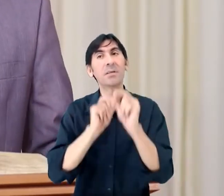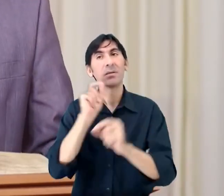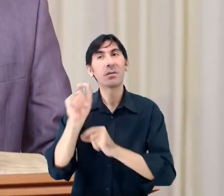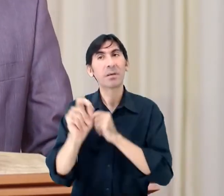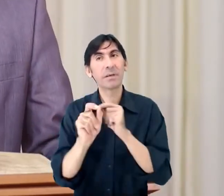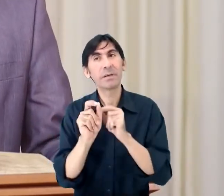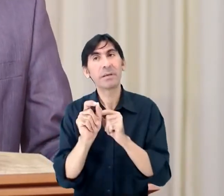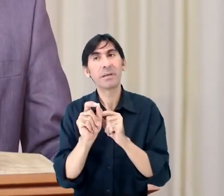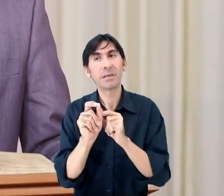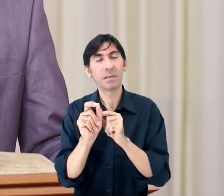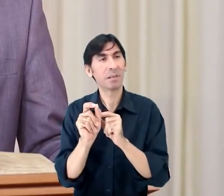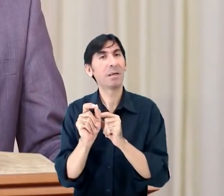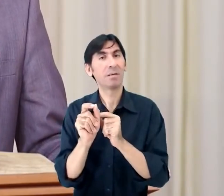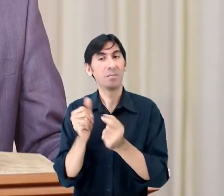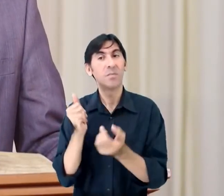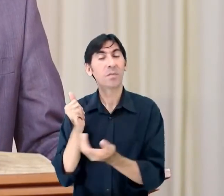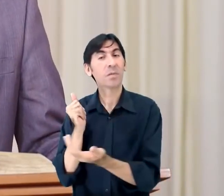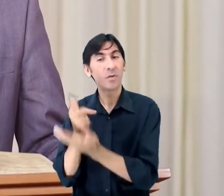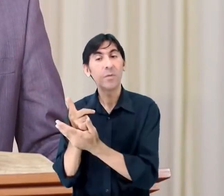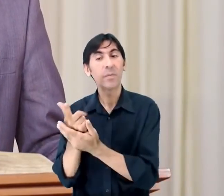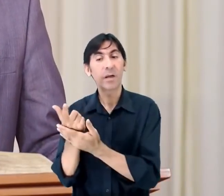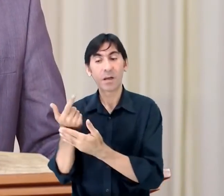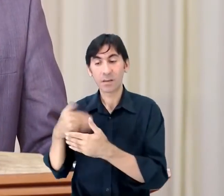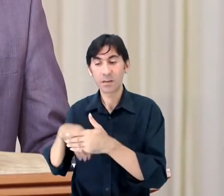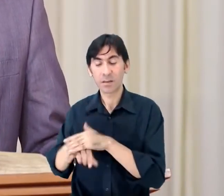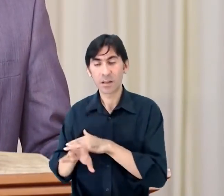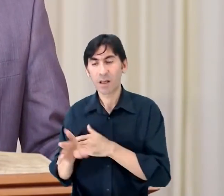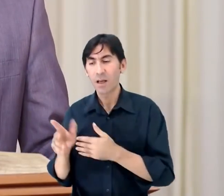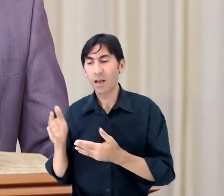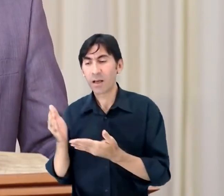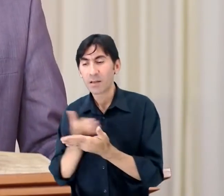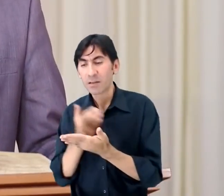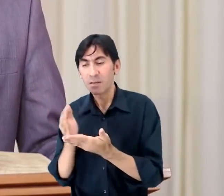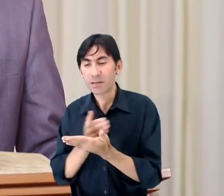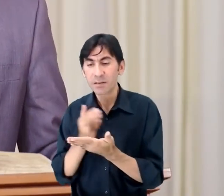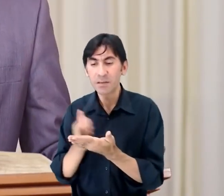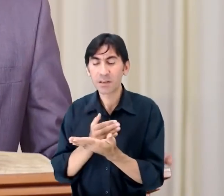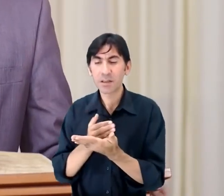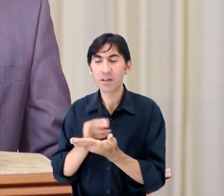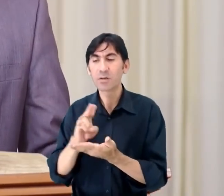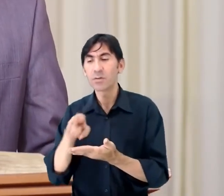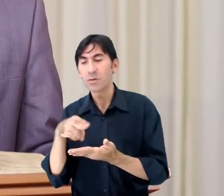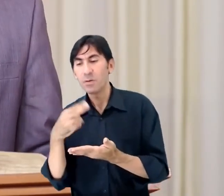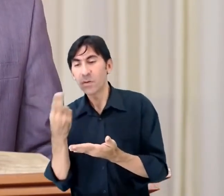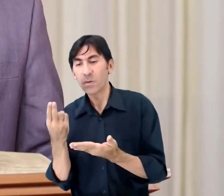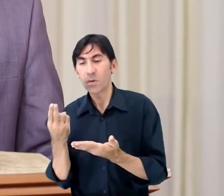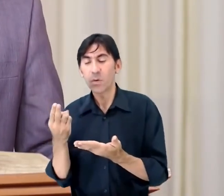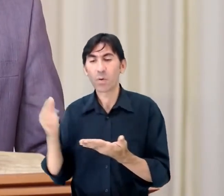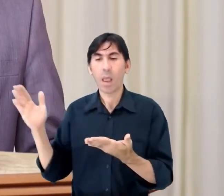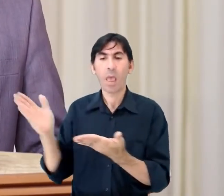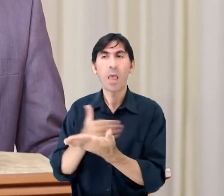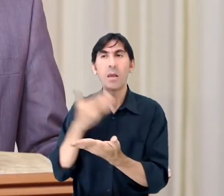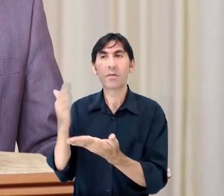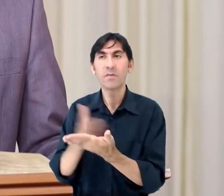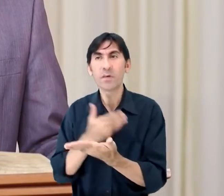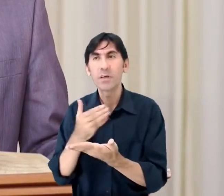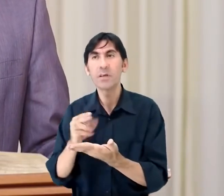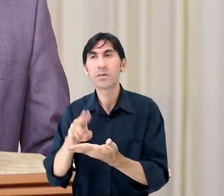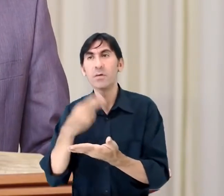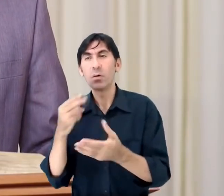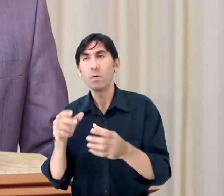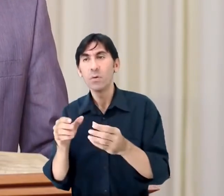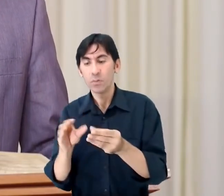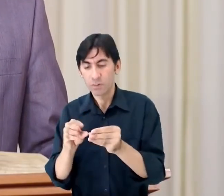consigo, literaturas, sejam folhetos, sejam livros de bolso, sejam livros maiores. Se você puder